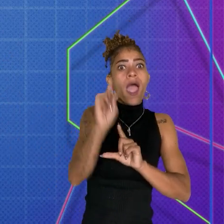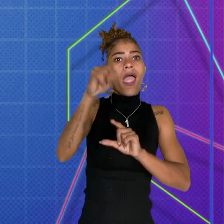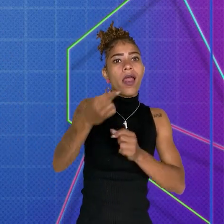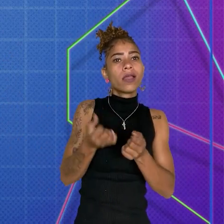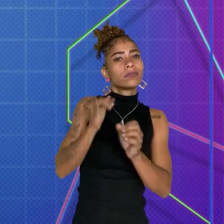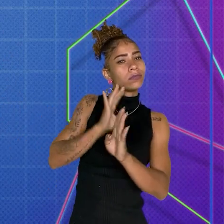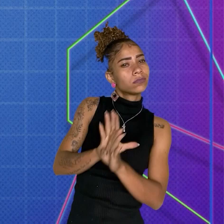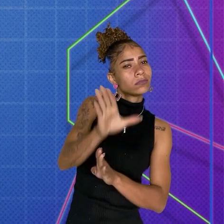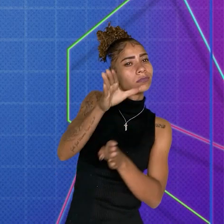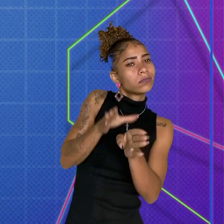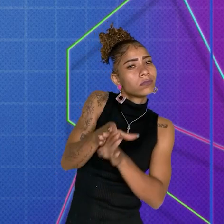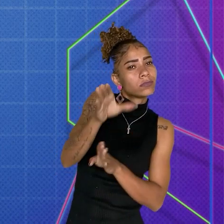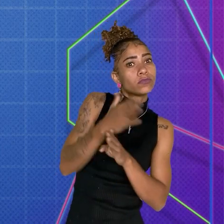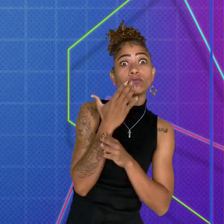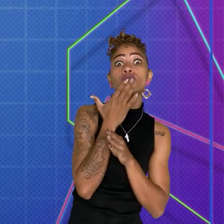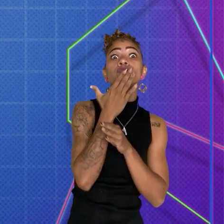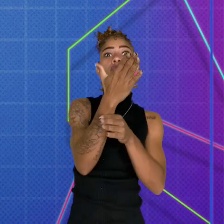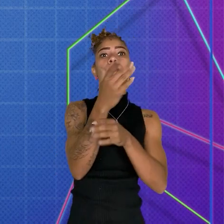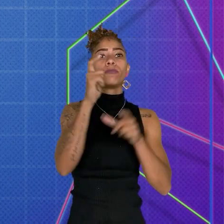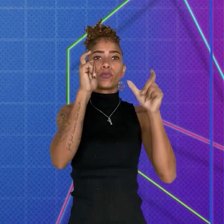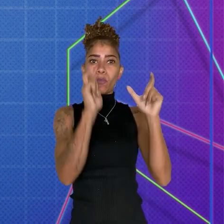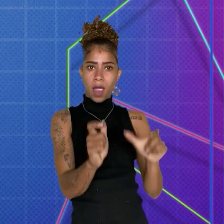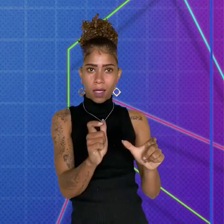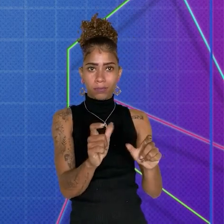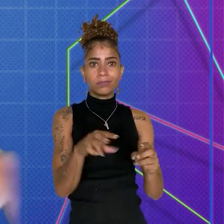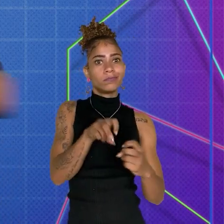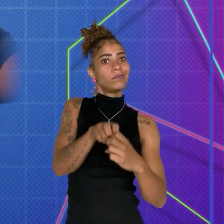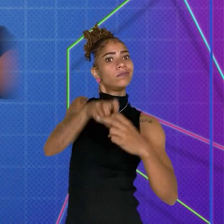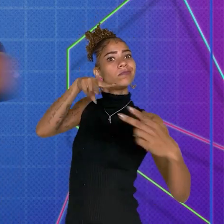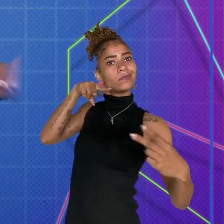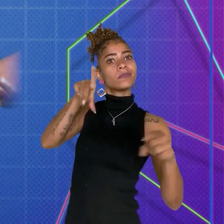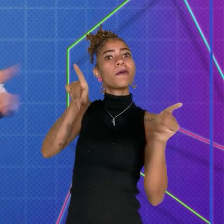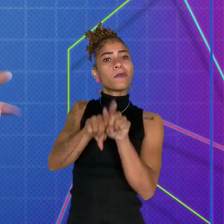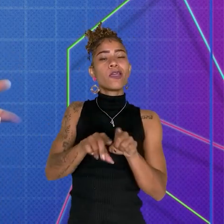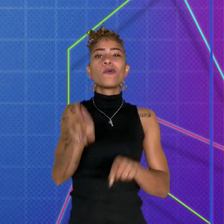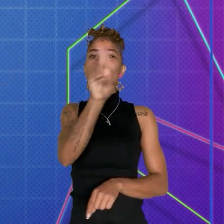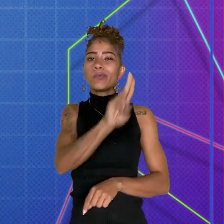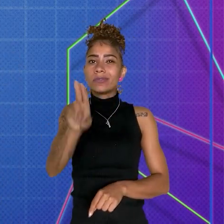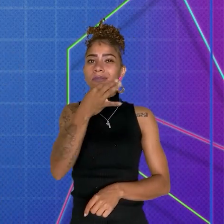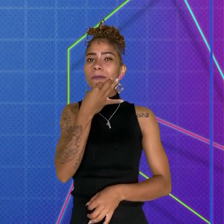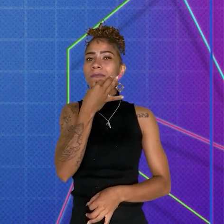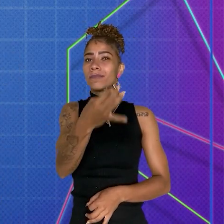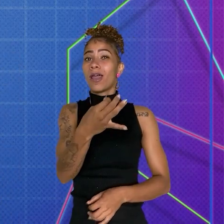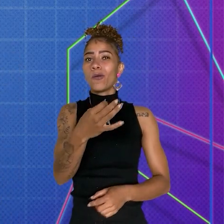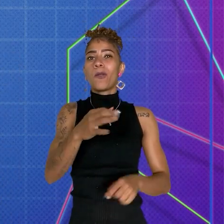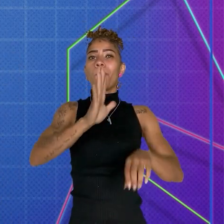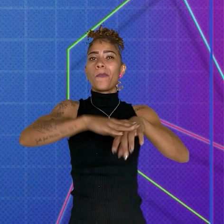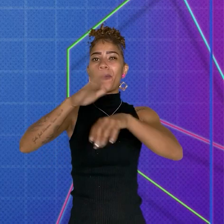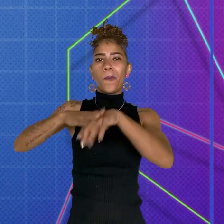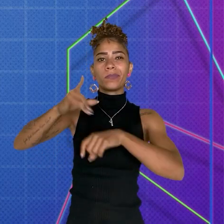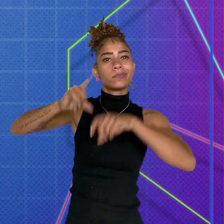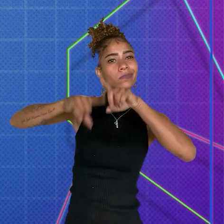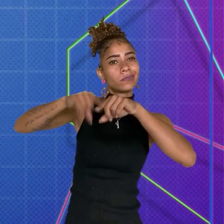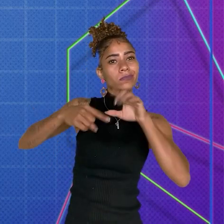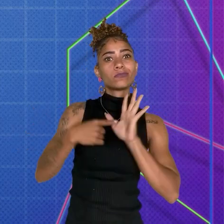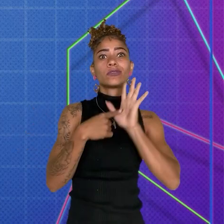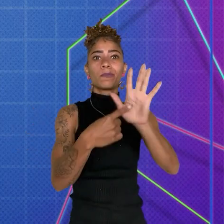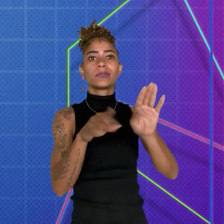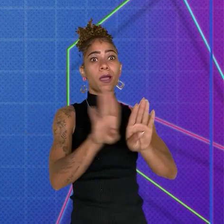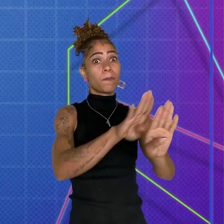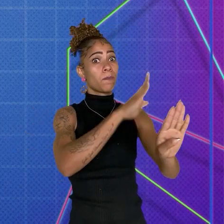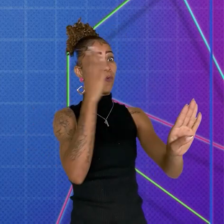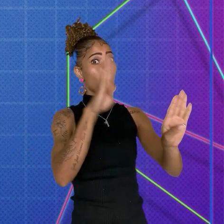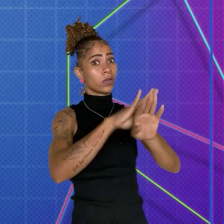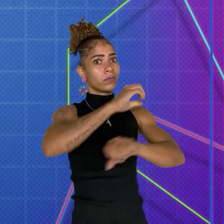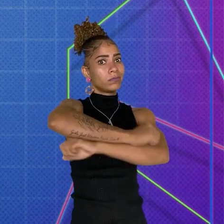eles que transmitem informações sobre o ambiente virtual. Ao utilizar sons de objetos, é possível indicar a presença de elementos no jogo,